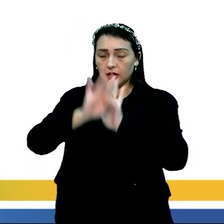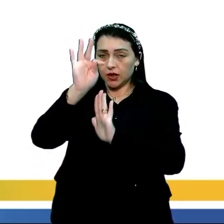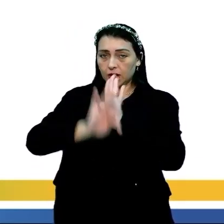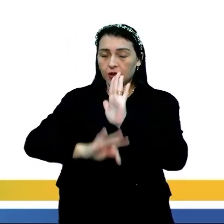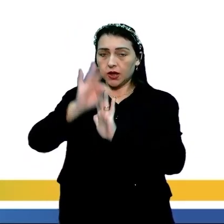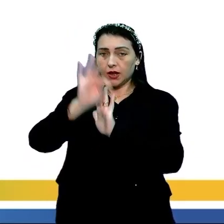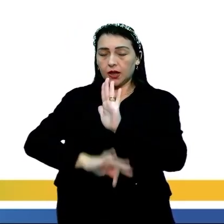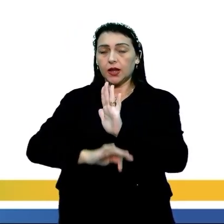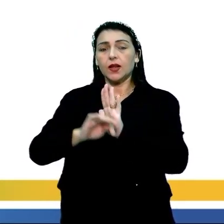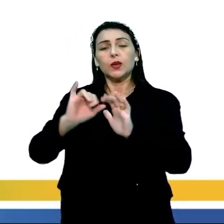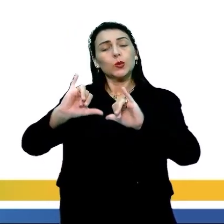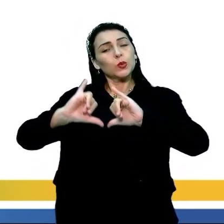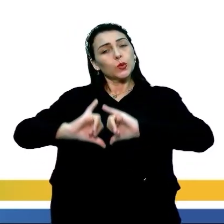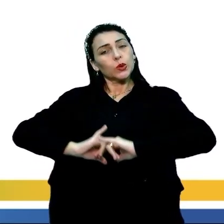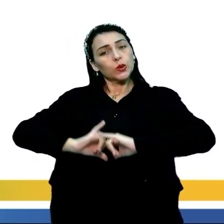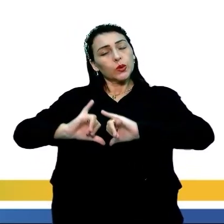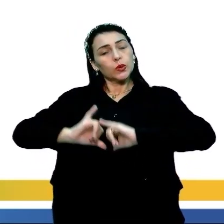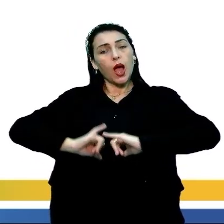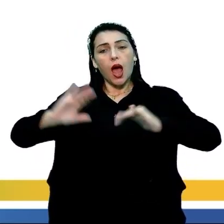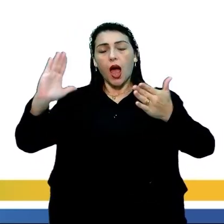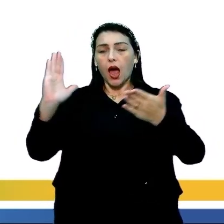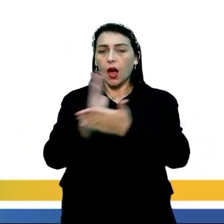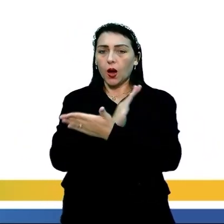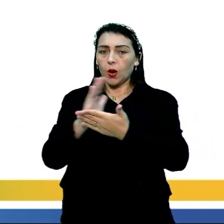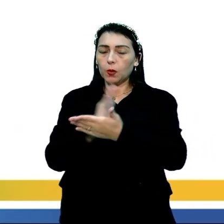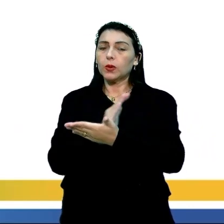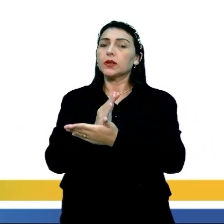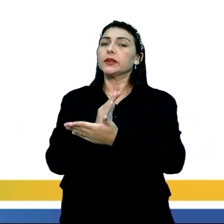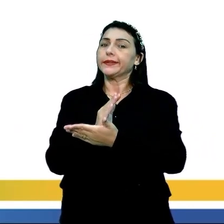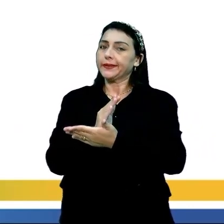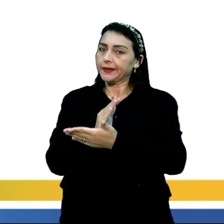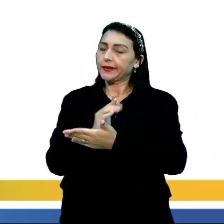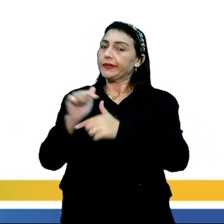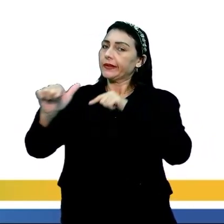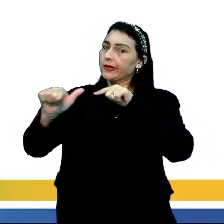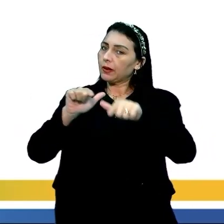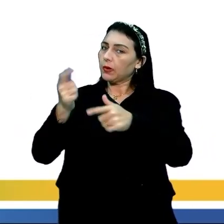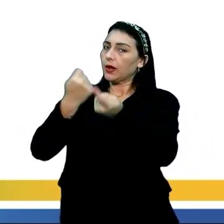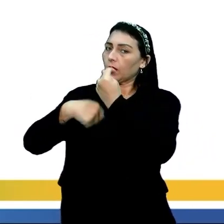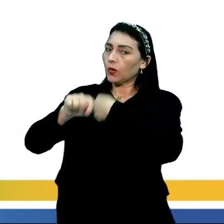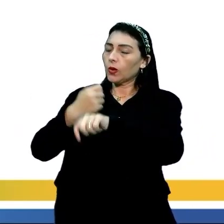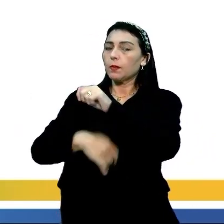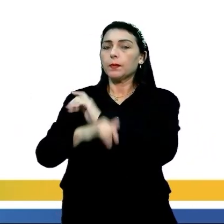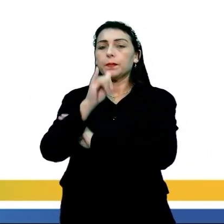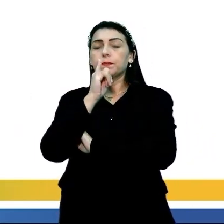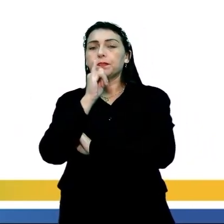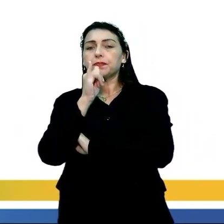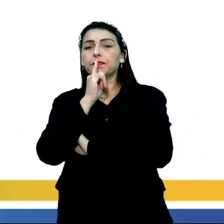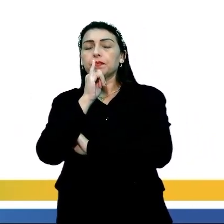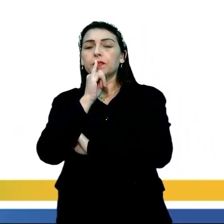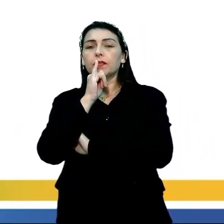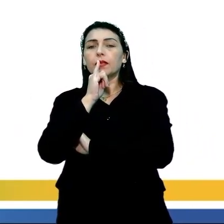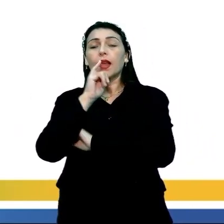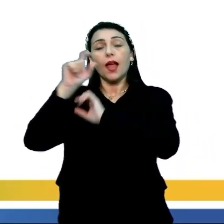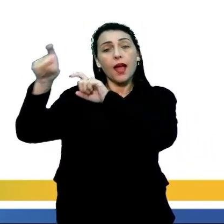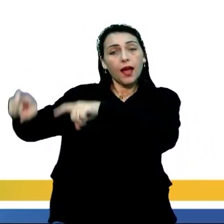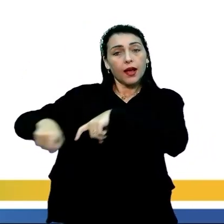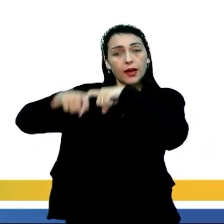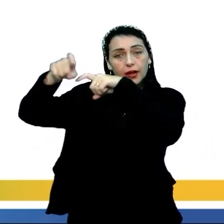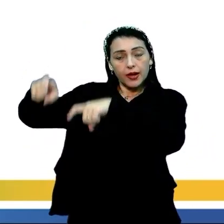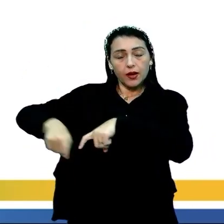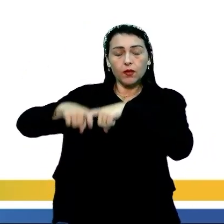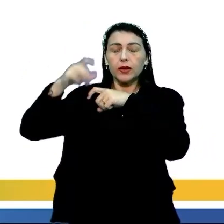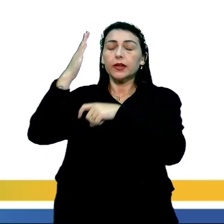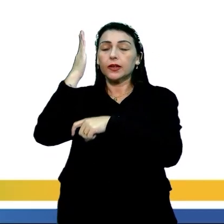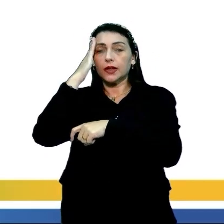que ele vem sofrendo com algumas atividades econômicas. Aí ele cita, por exemplo, atividade agrícola. Logo a